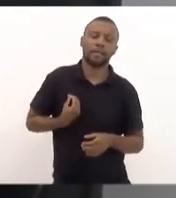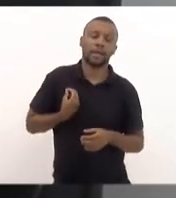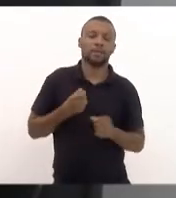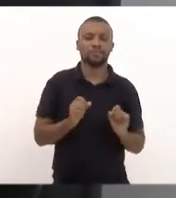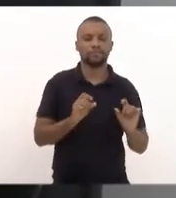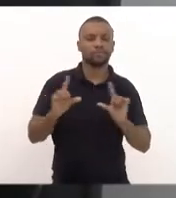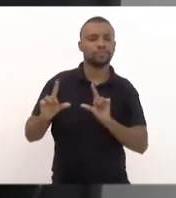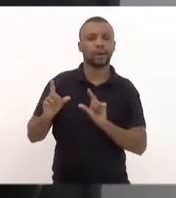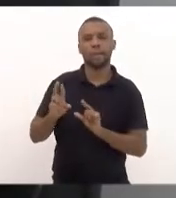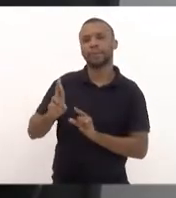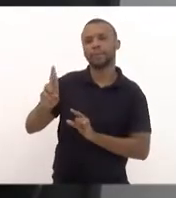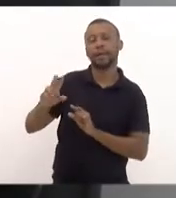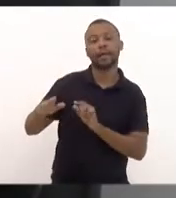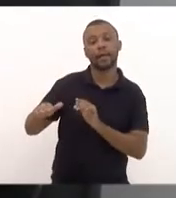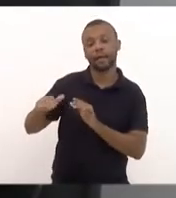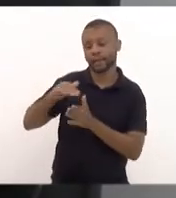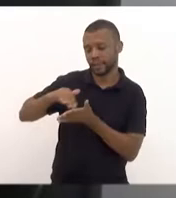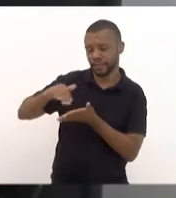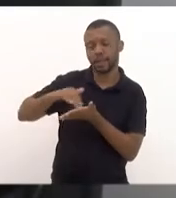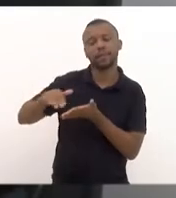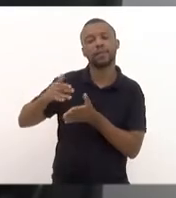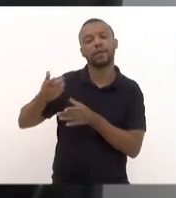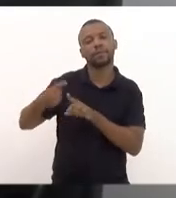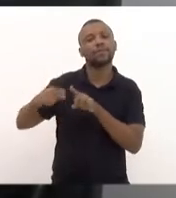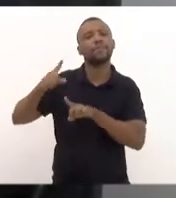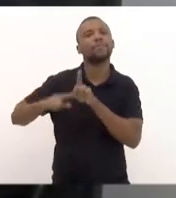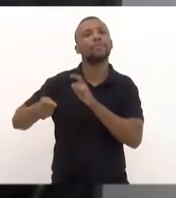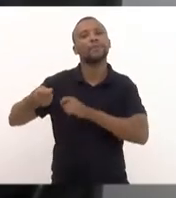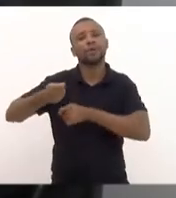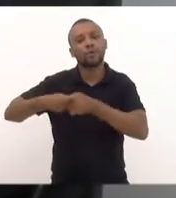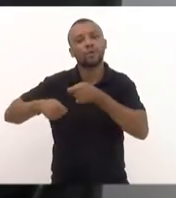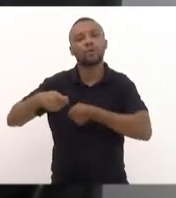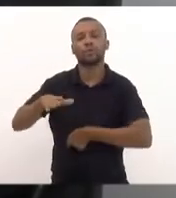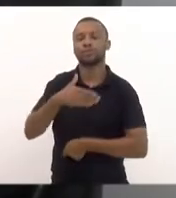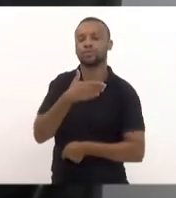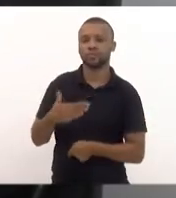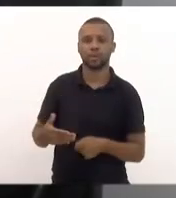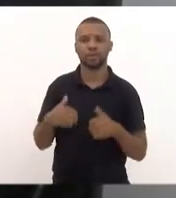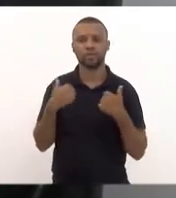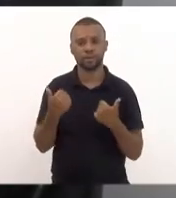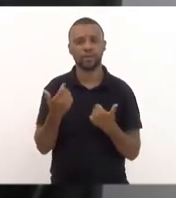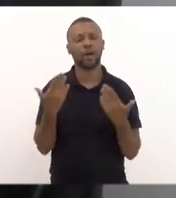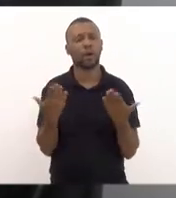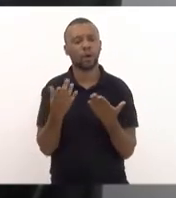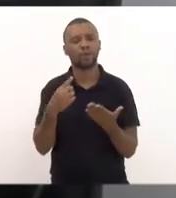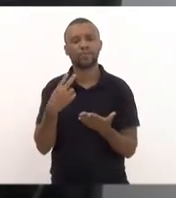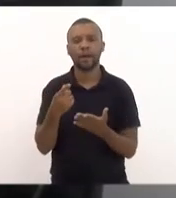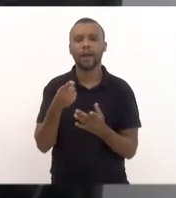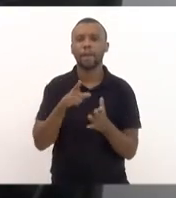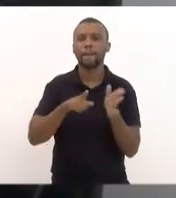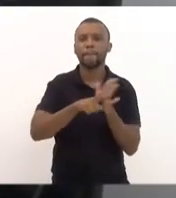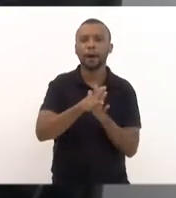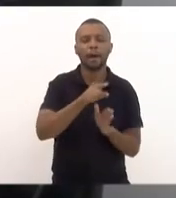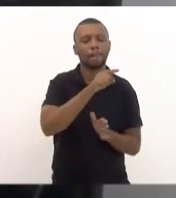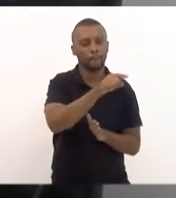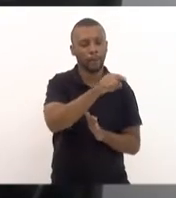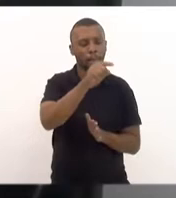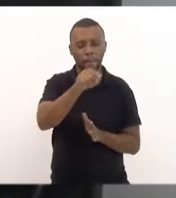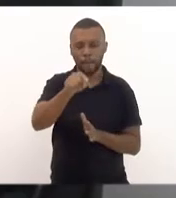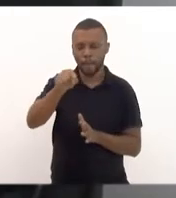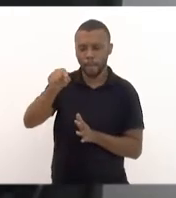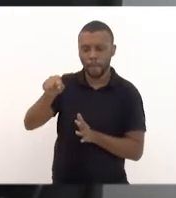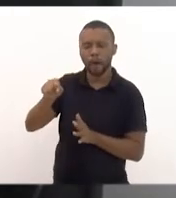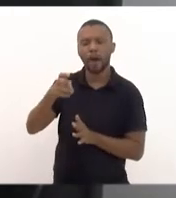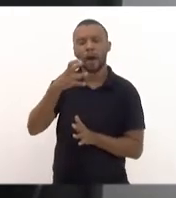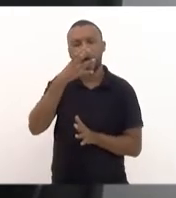de Desenvolvimento Econômico do Estado. Nós vamos fazer, então, uma rodada agora, ouvindo